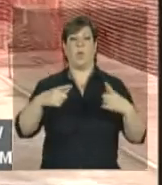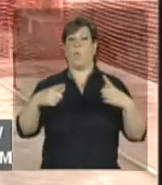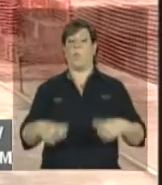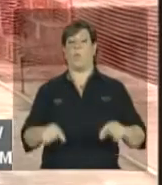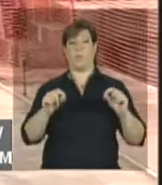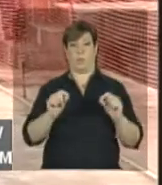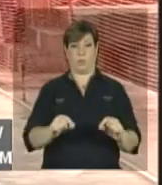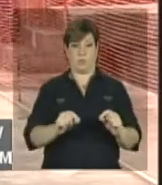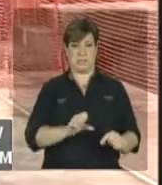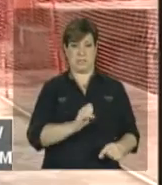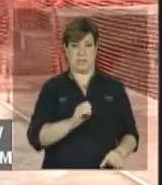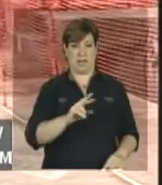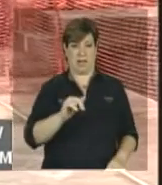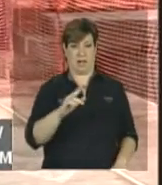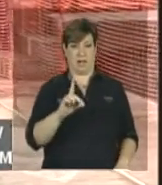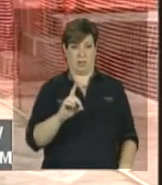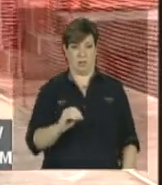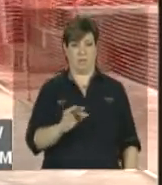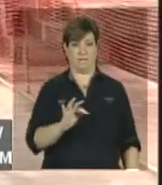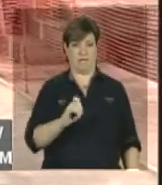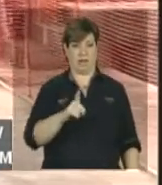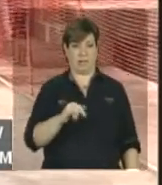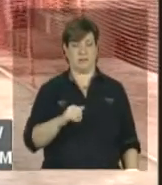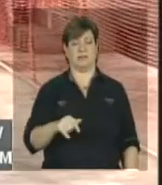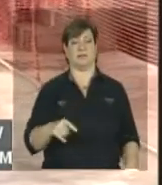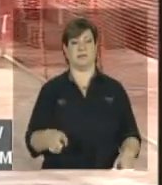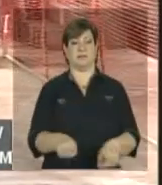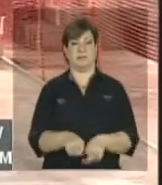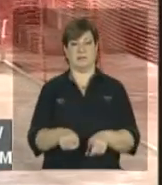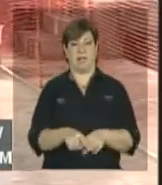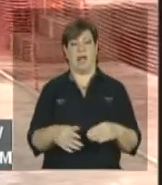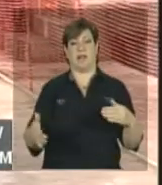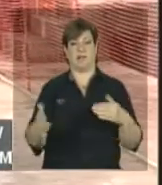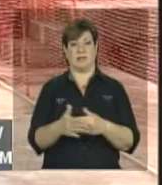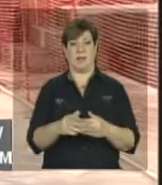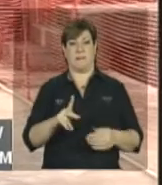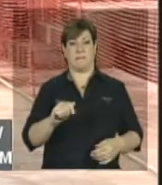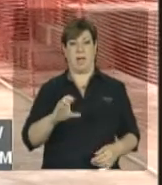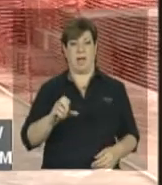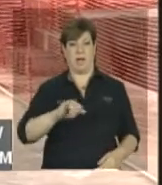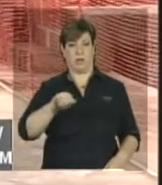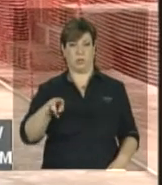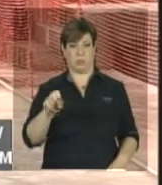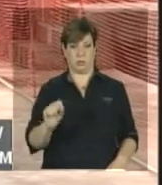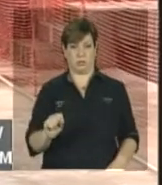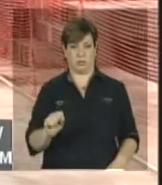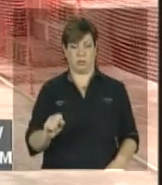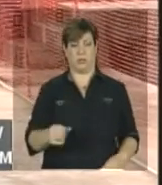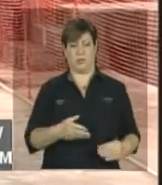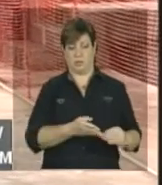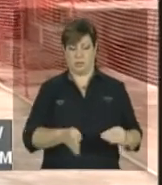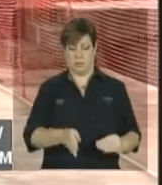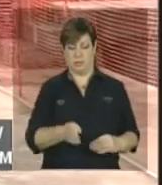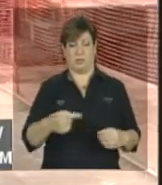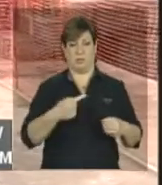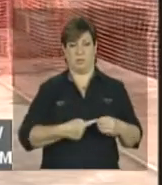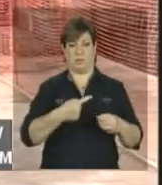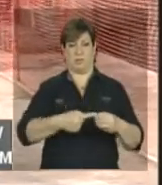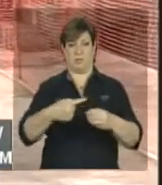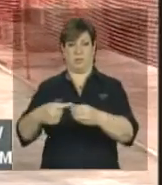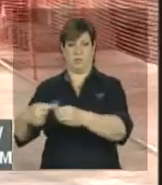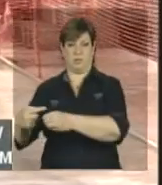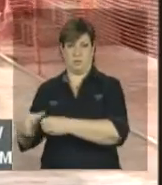localizado entre Serra do Félix e o açude de Pacajus, atravessando parte dos municípios de Morada